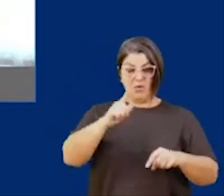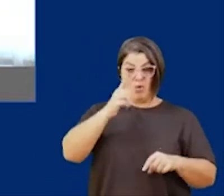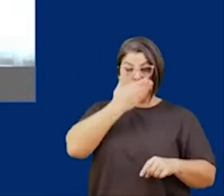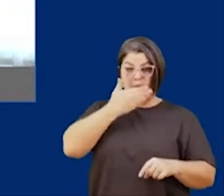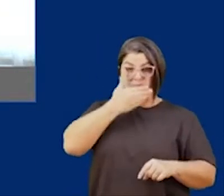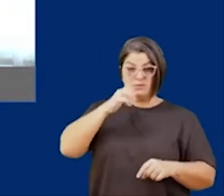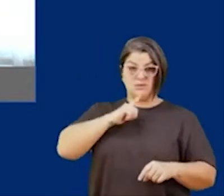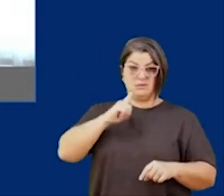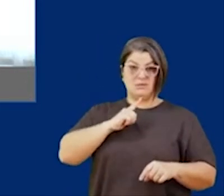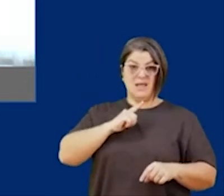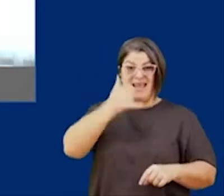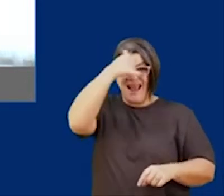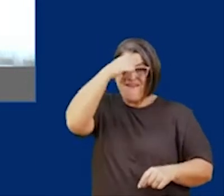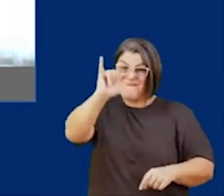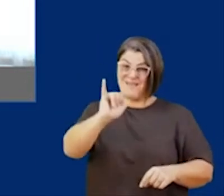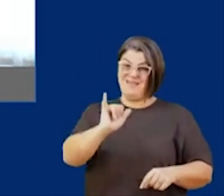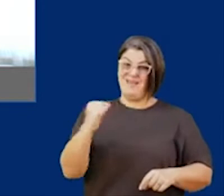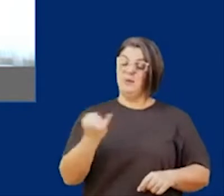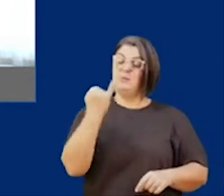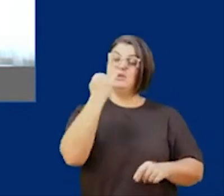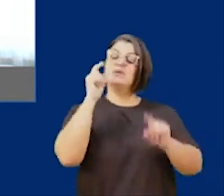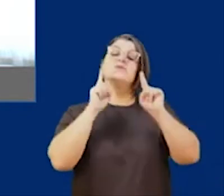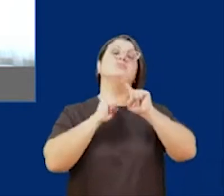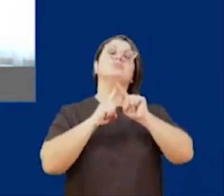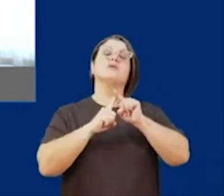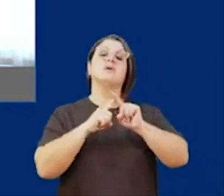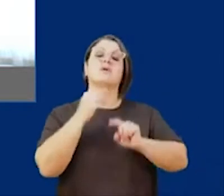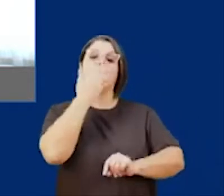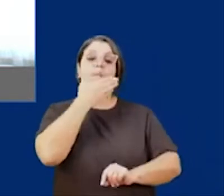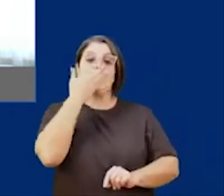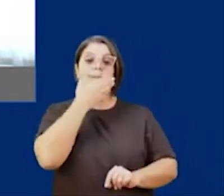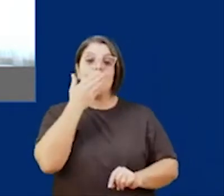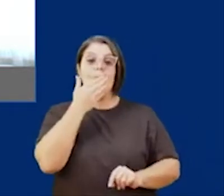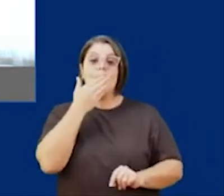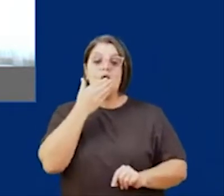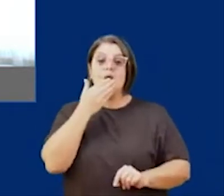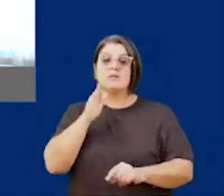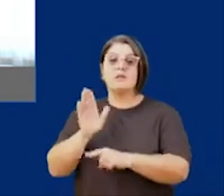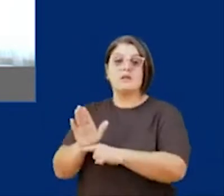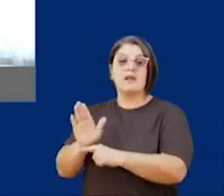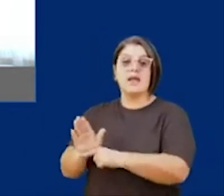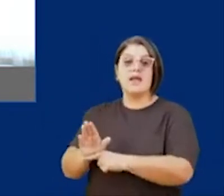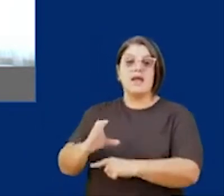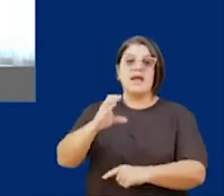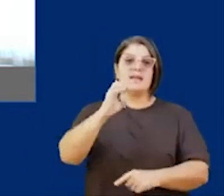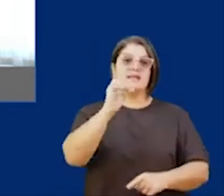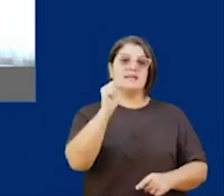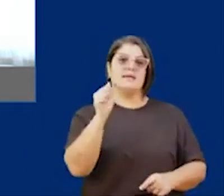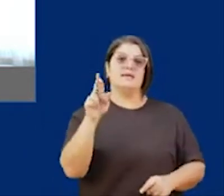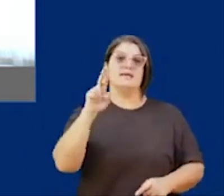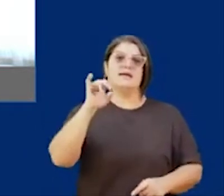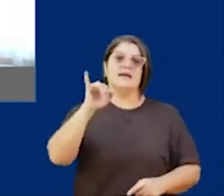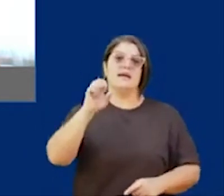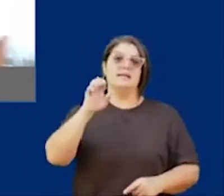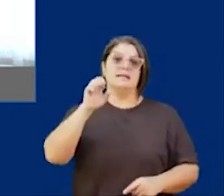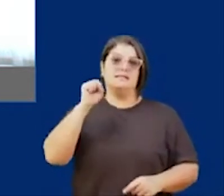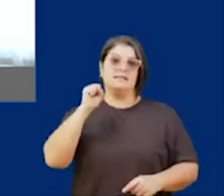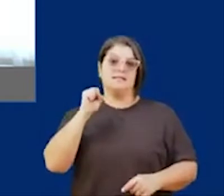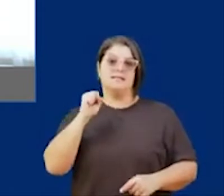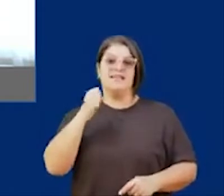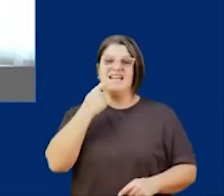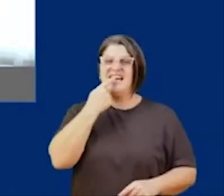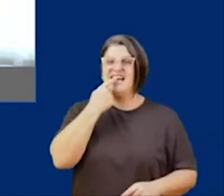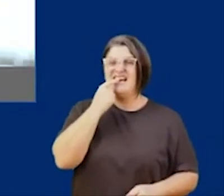muito importante porque o açúcar, ele favorece a ocorrência de cáries logo assim que os dentes começam a nascer,